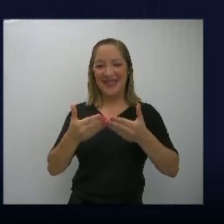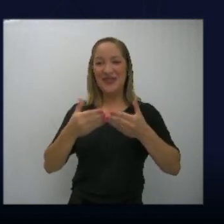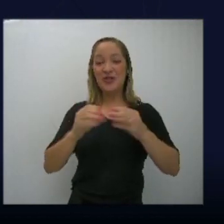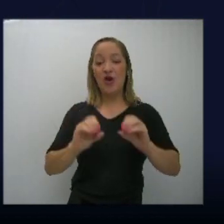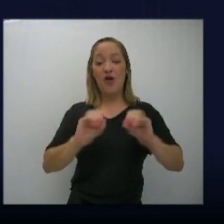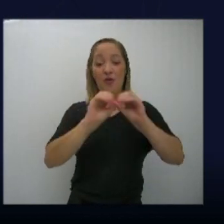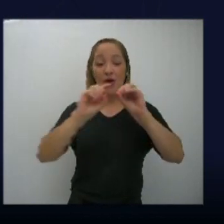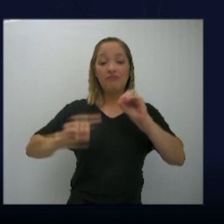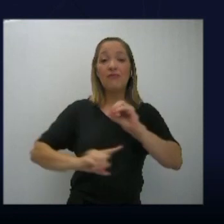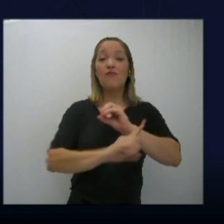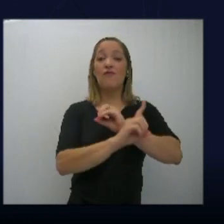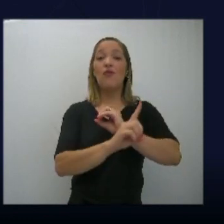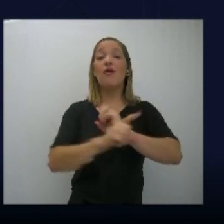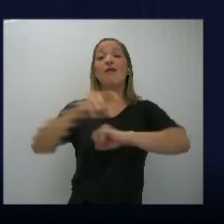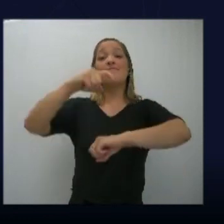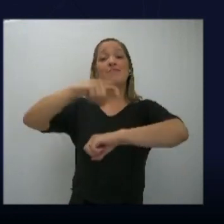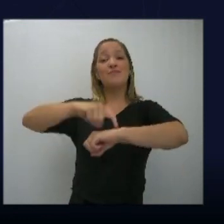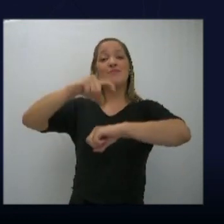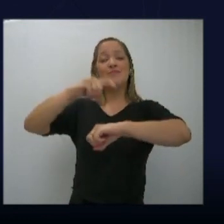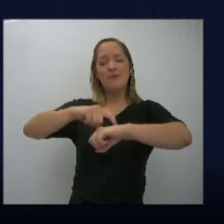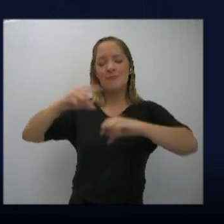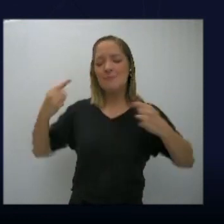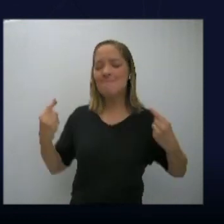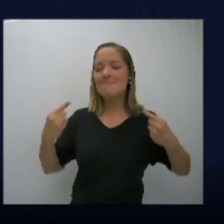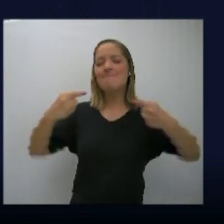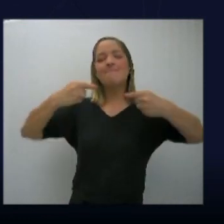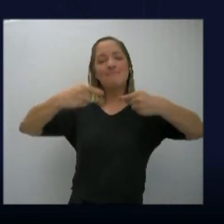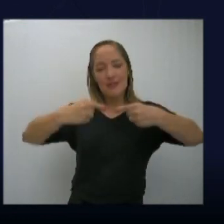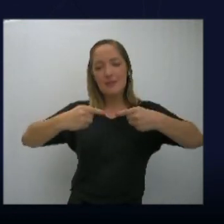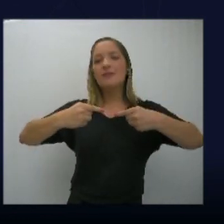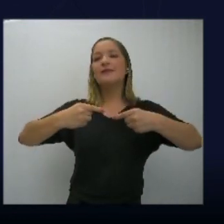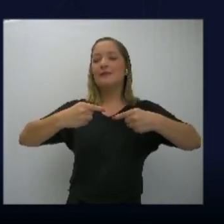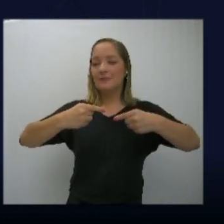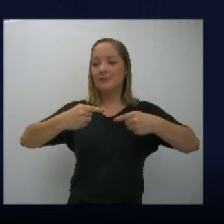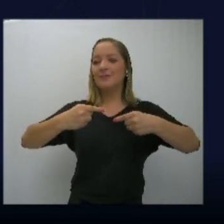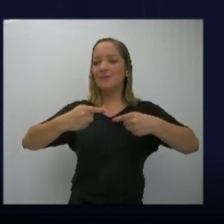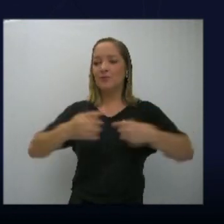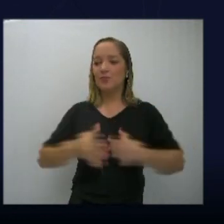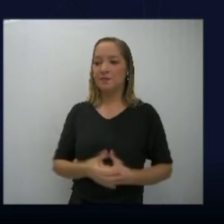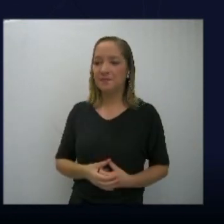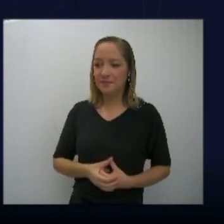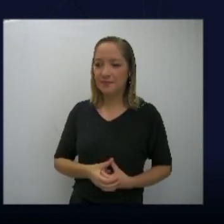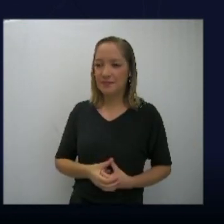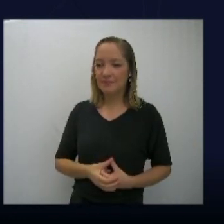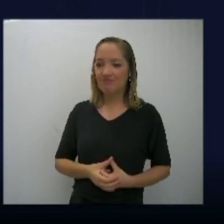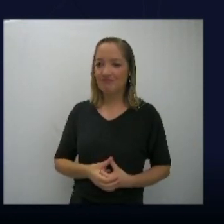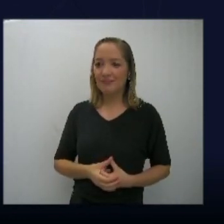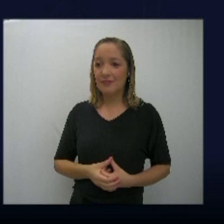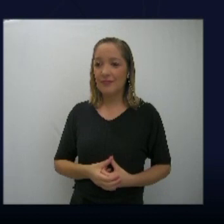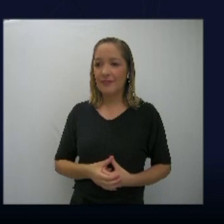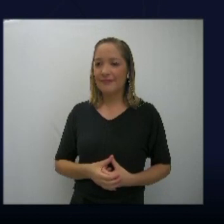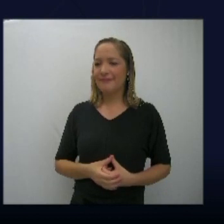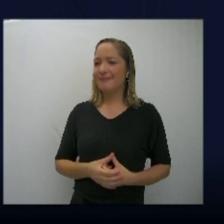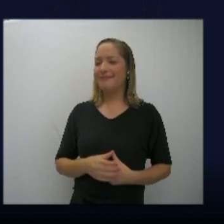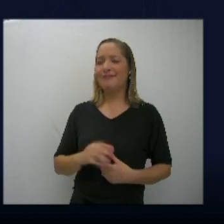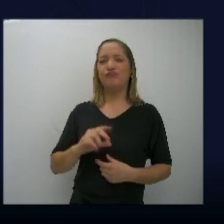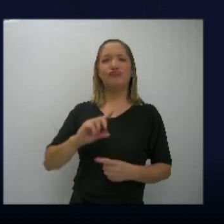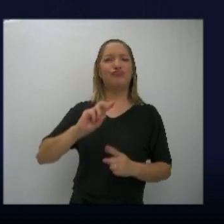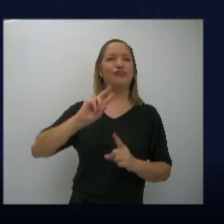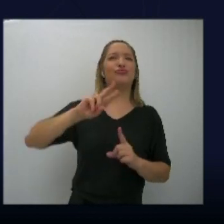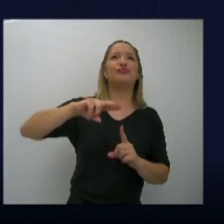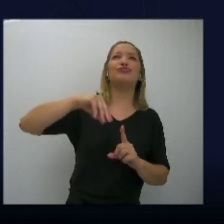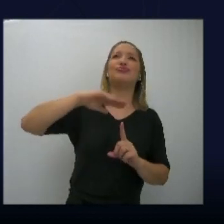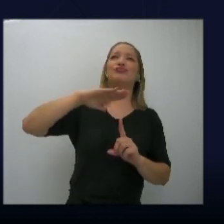iFood está passando por um momento de super desafios evidentemente sem vezes a muito mais